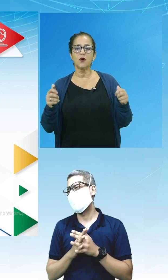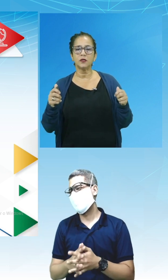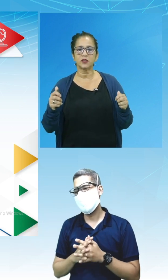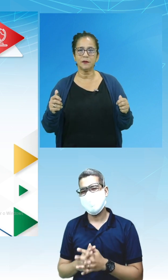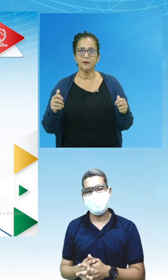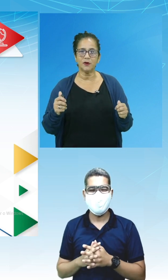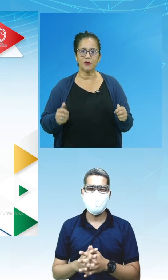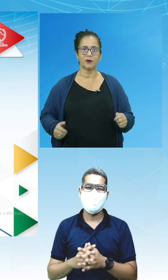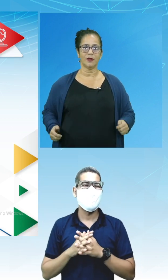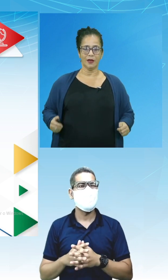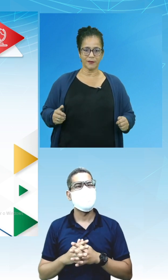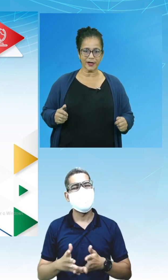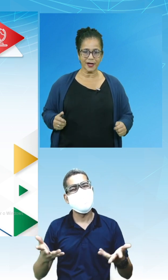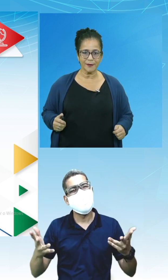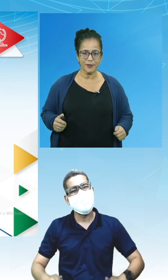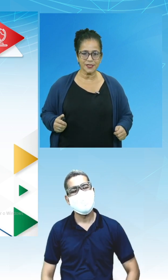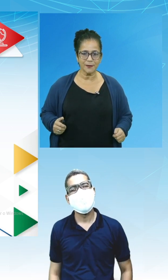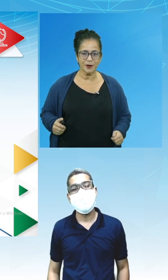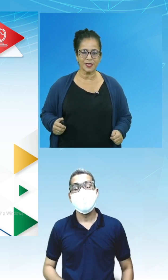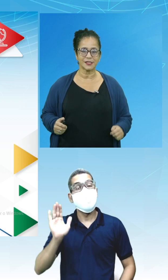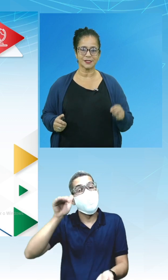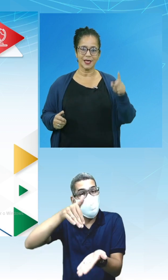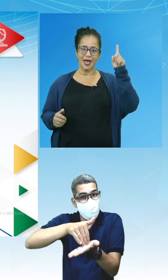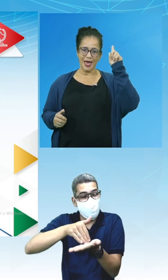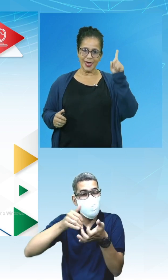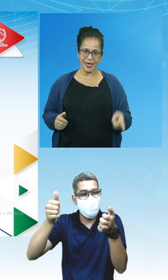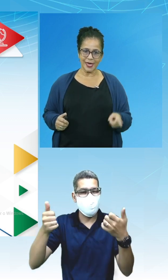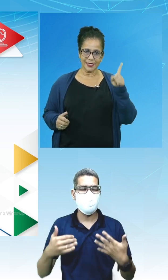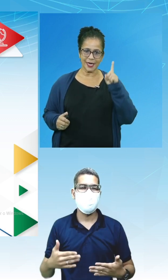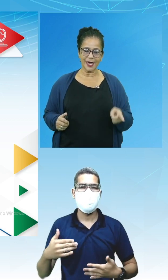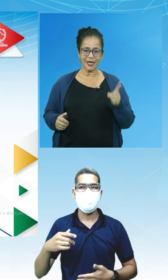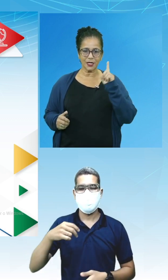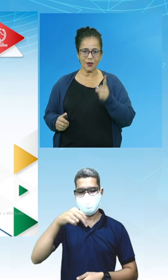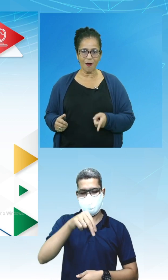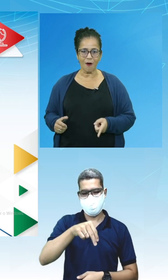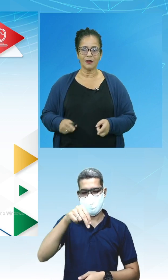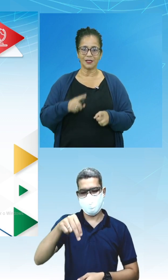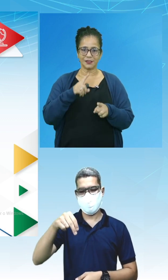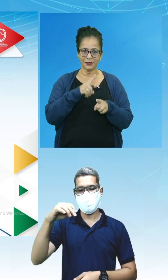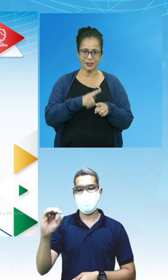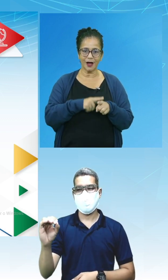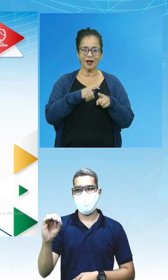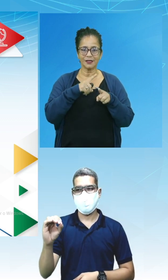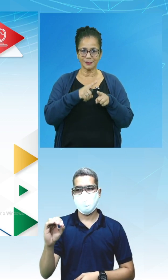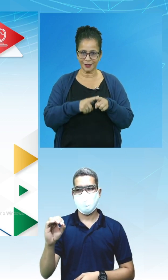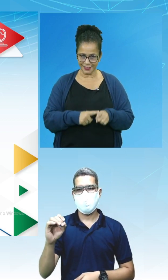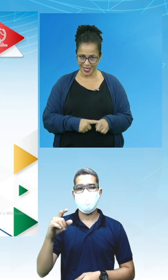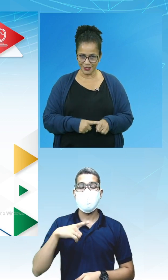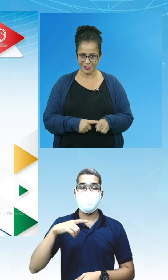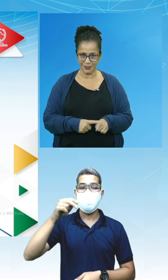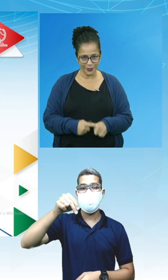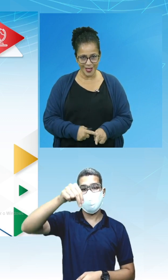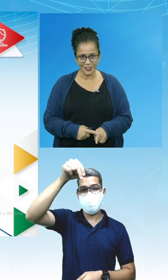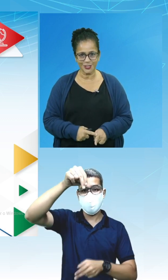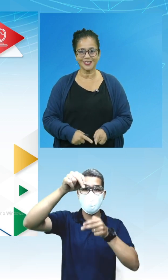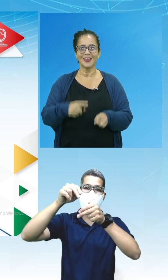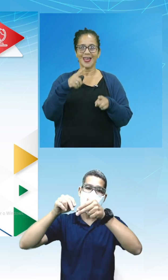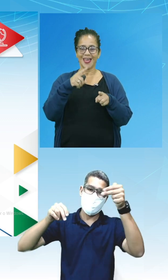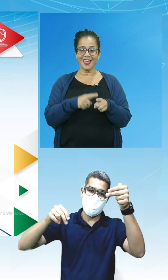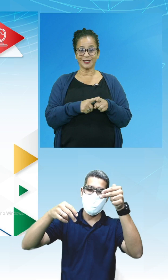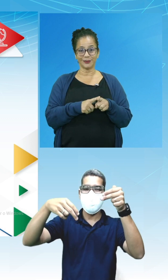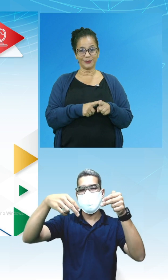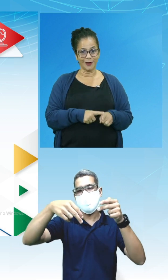falta o último. Bora lá, meus amores. NO, Nordeste,